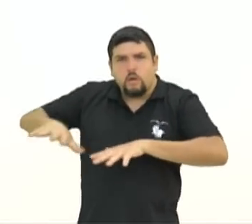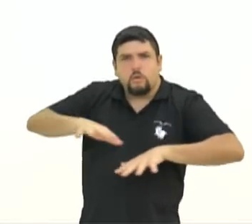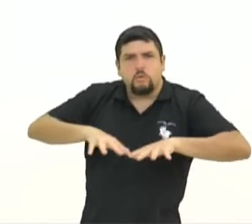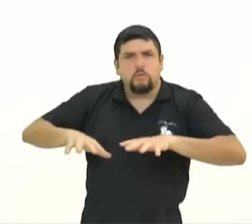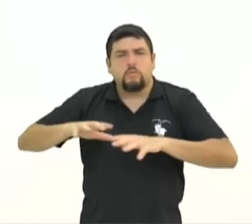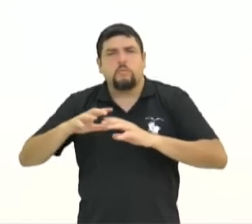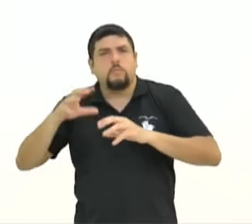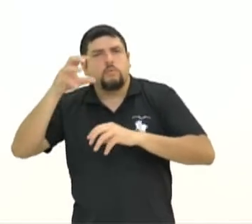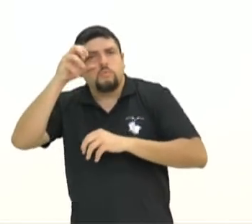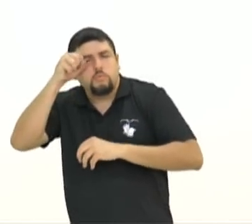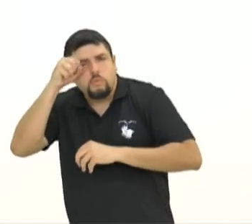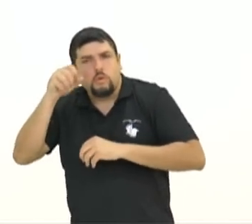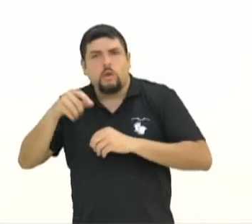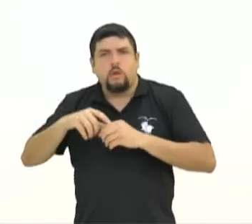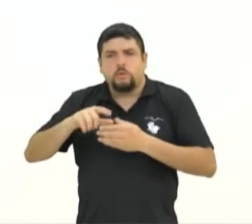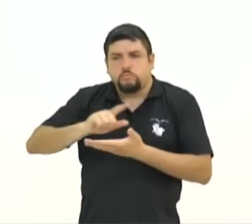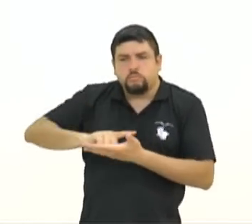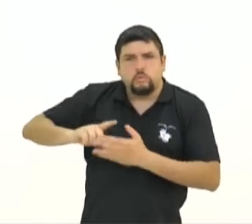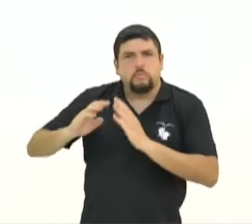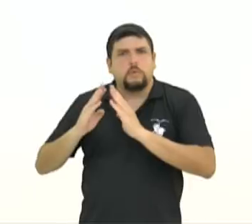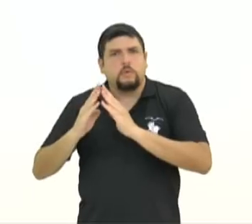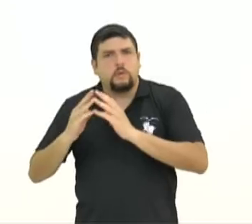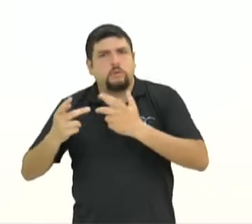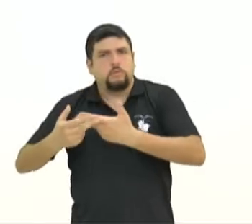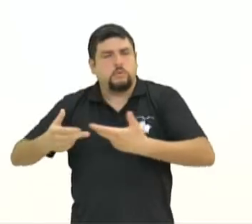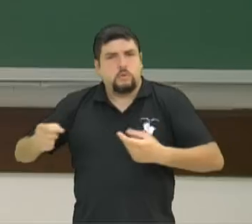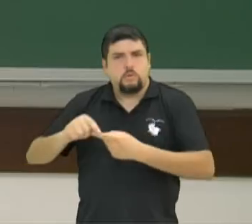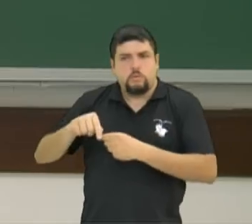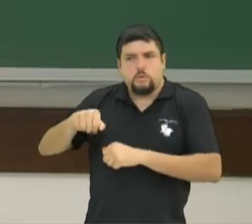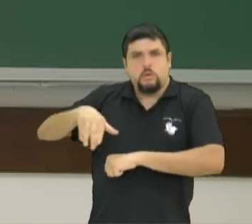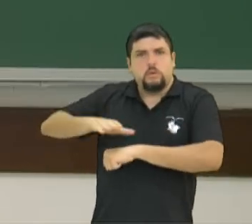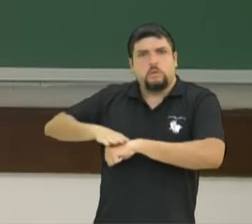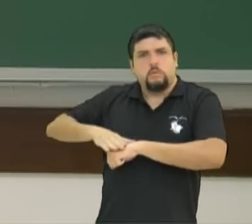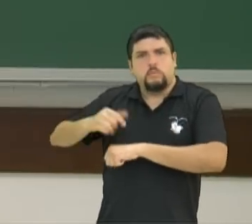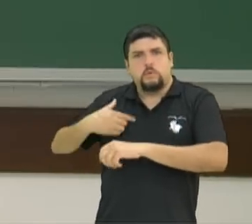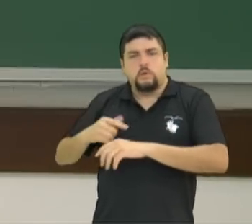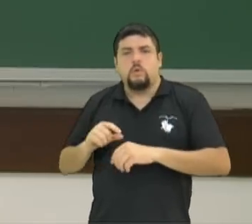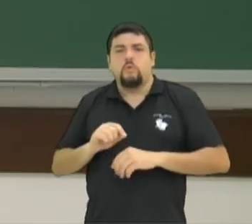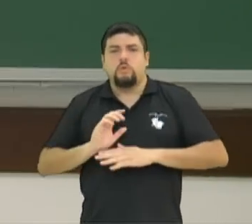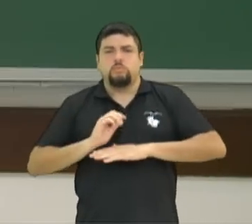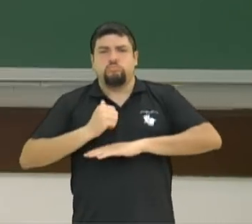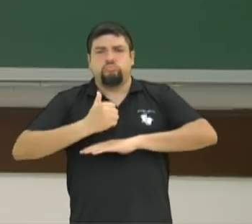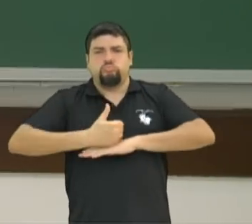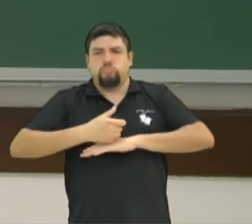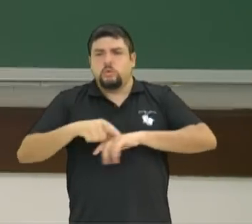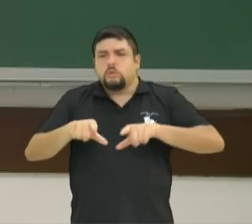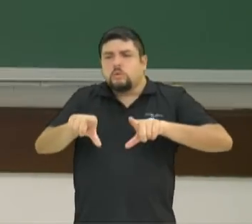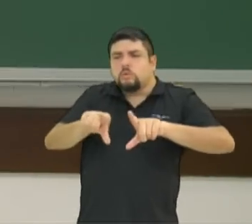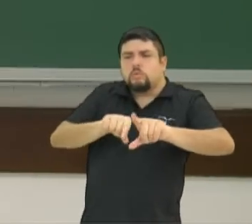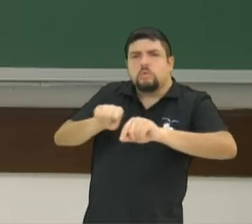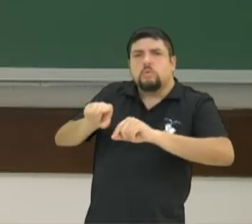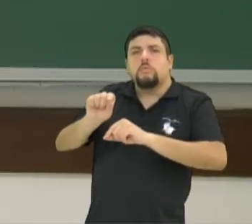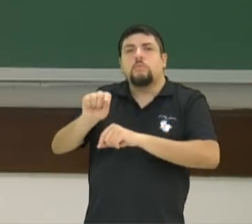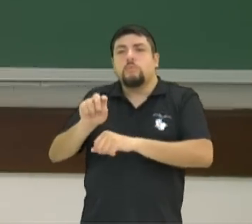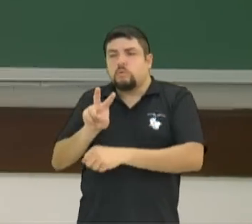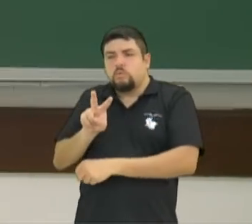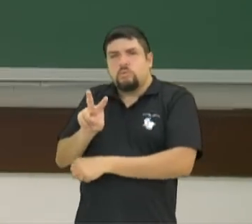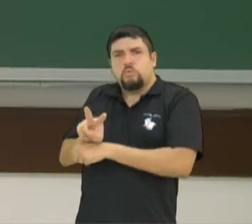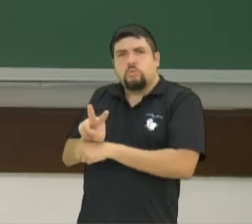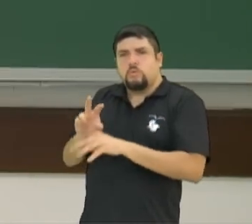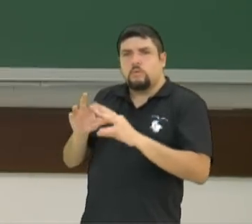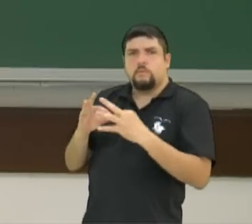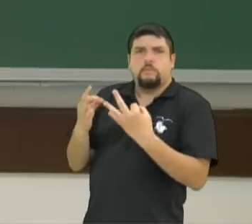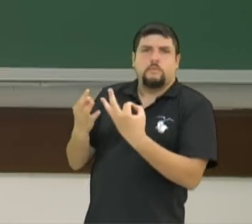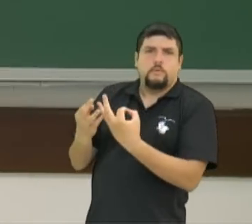das casas. Então essas eram as mucamas, né, designadas pelos senhores para cuidar diretamente da família